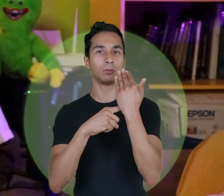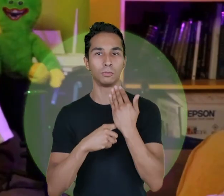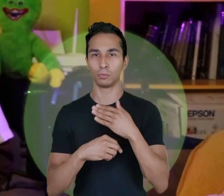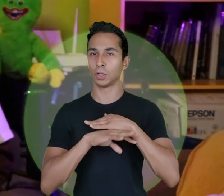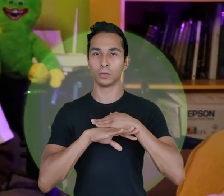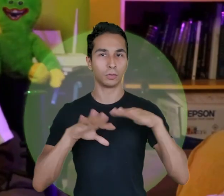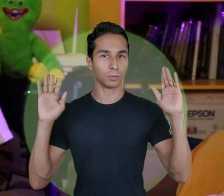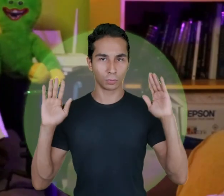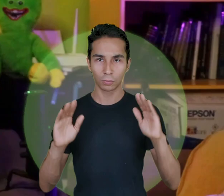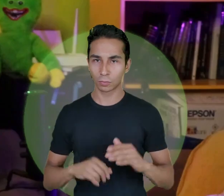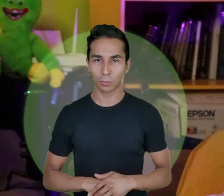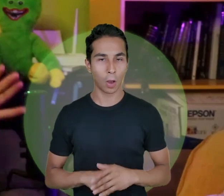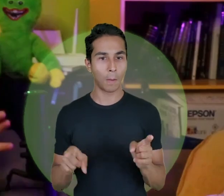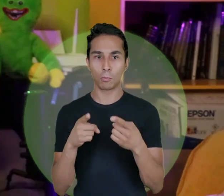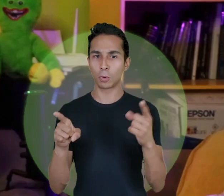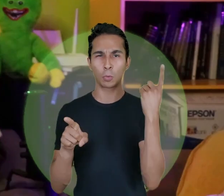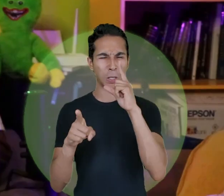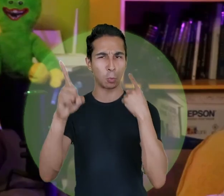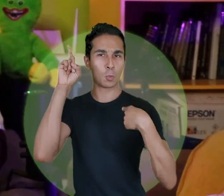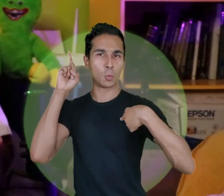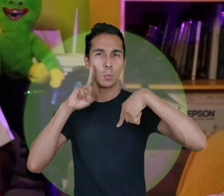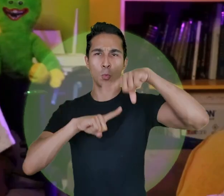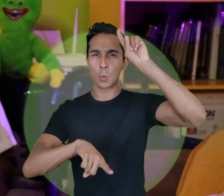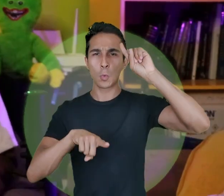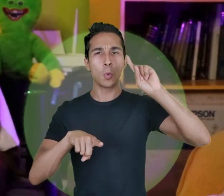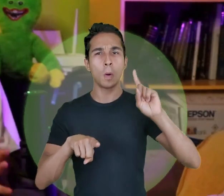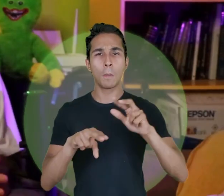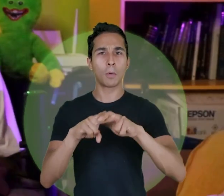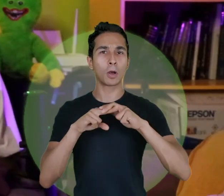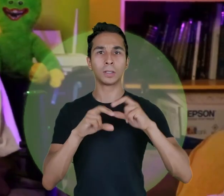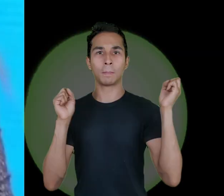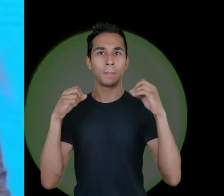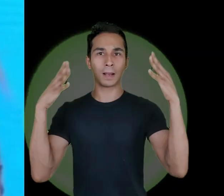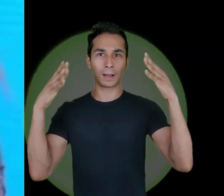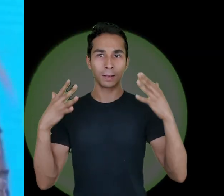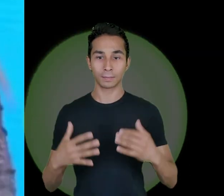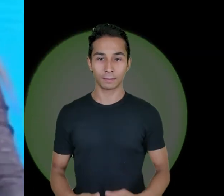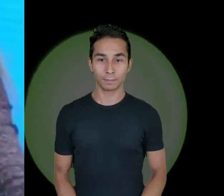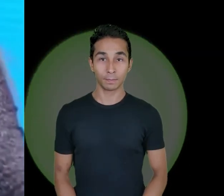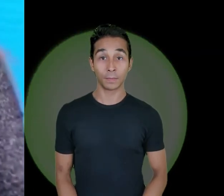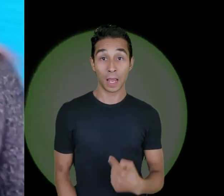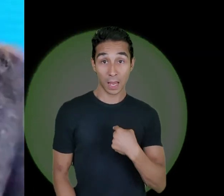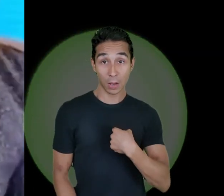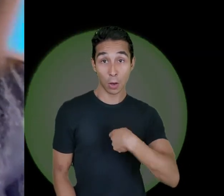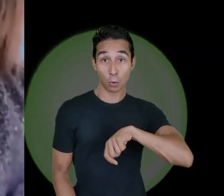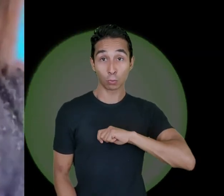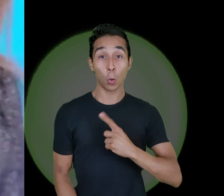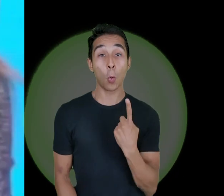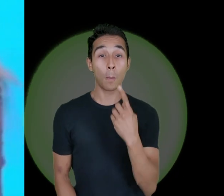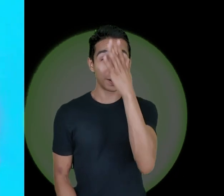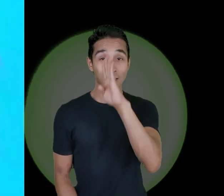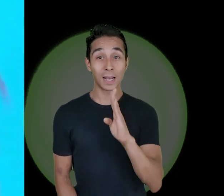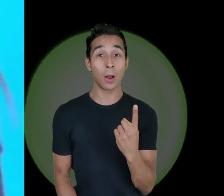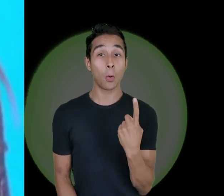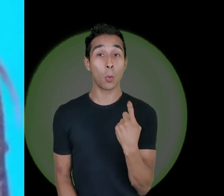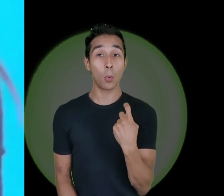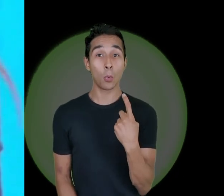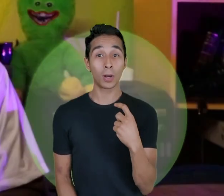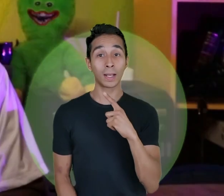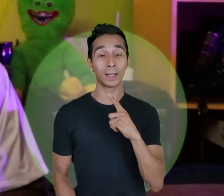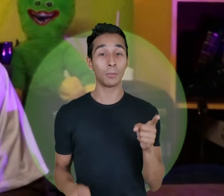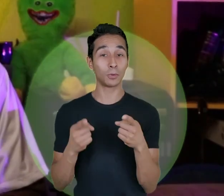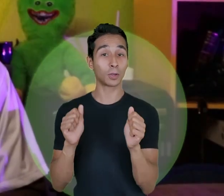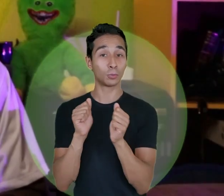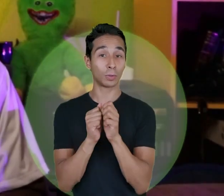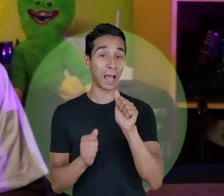aí, vai virar um grande hit, todo mundo vai ouvir minha música, vai viralizar. Inclusive, eu sou a única brasileira com um feat com a Ariana Grande,